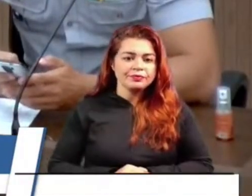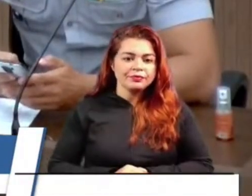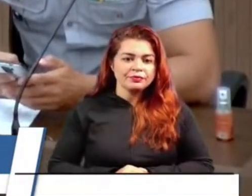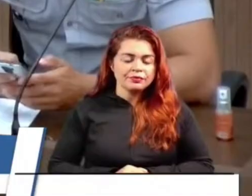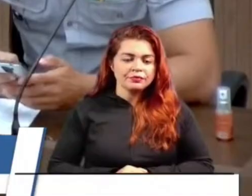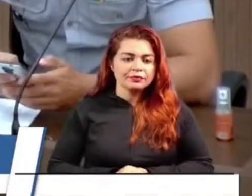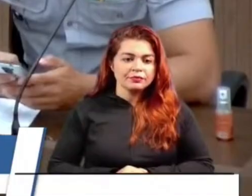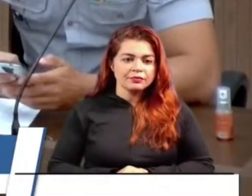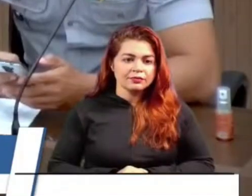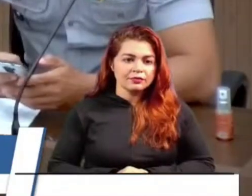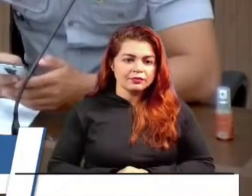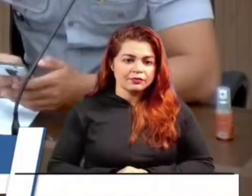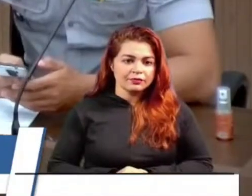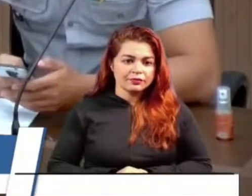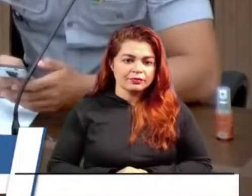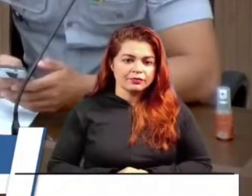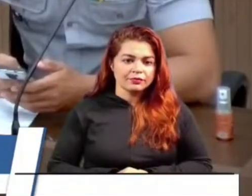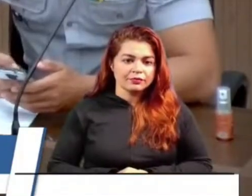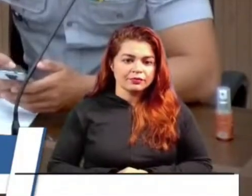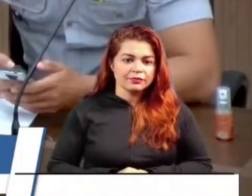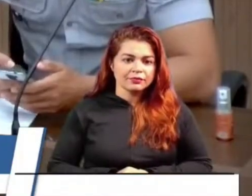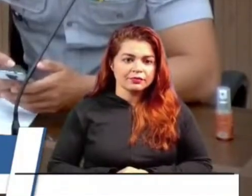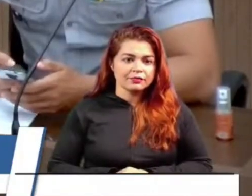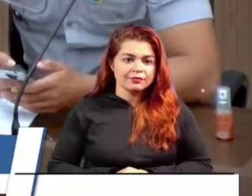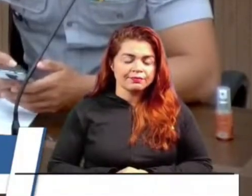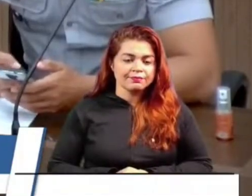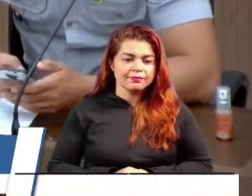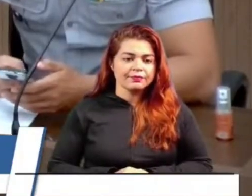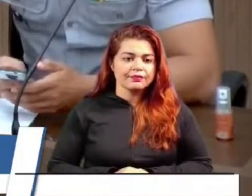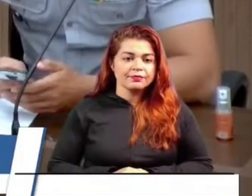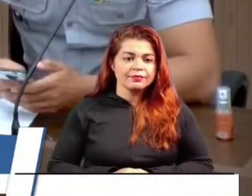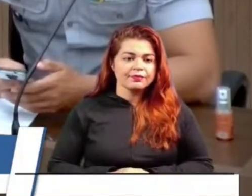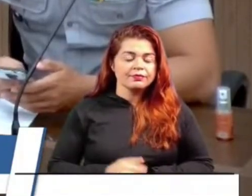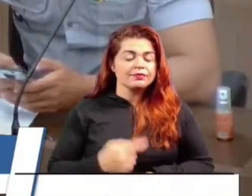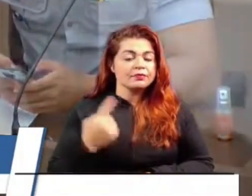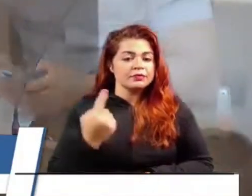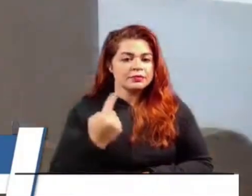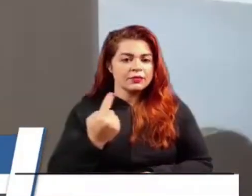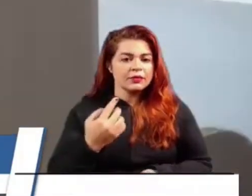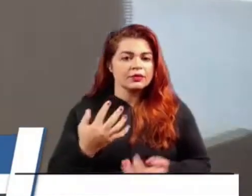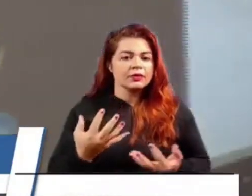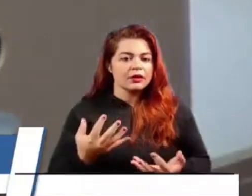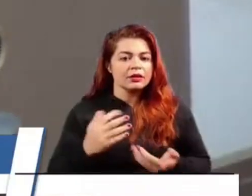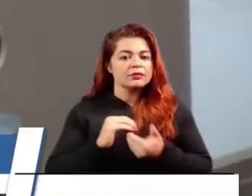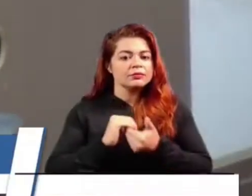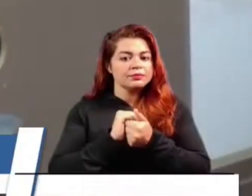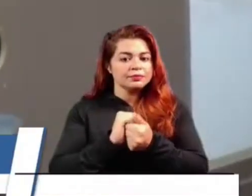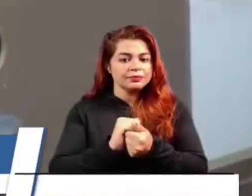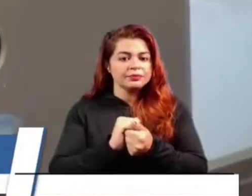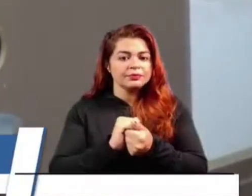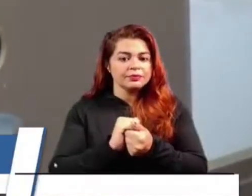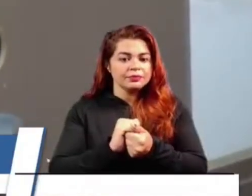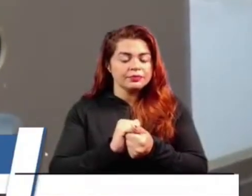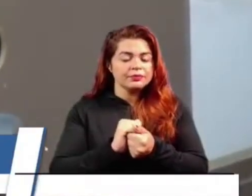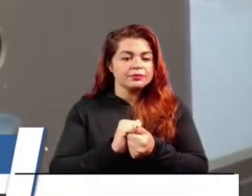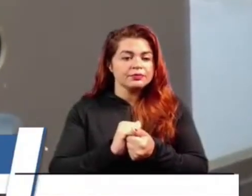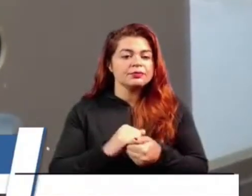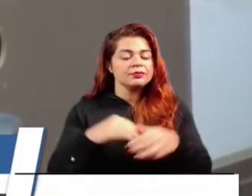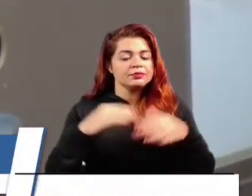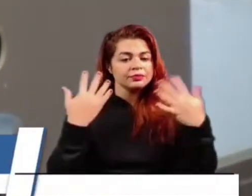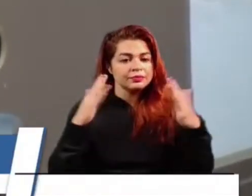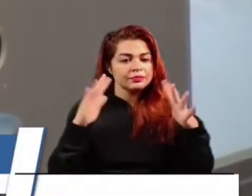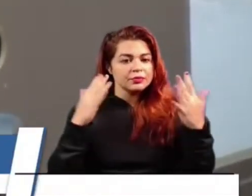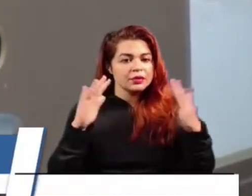pode ir. Samuel, primeiro eu quero te cumprimentar, né, te parabenizar também